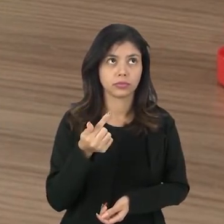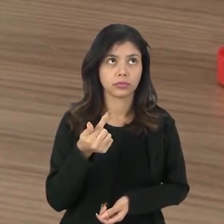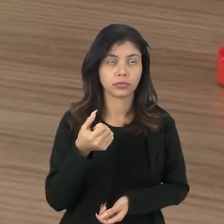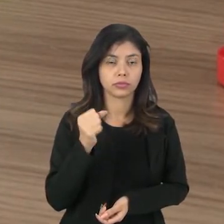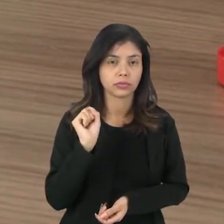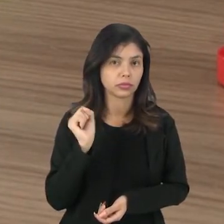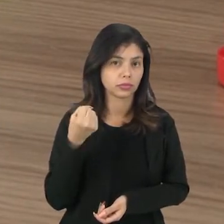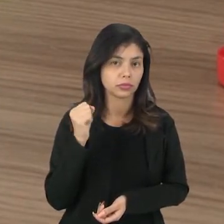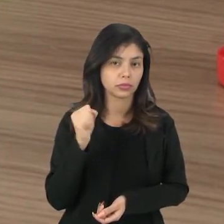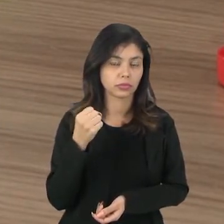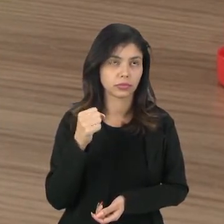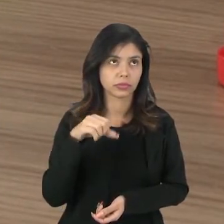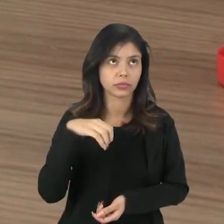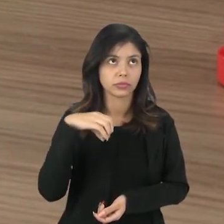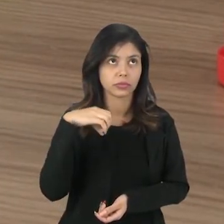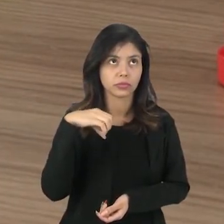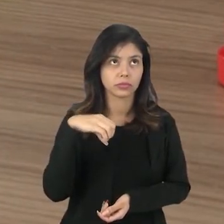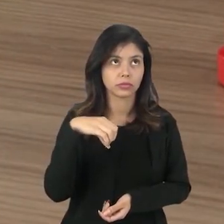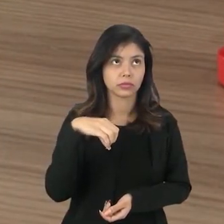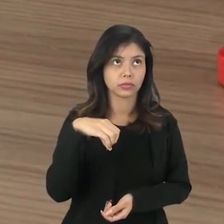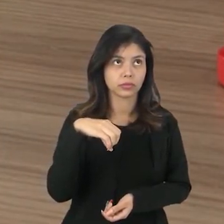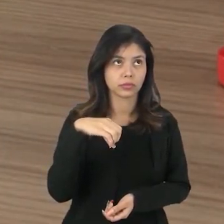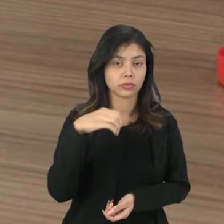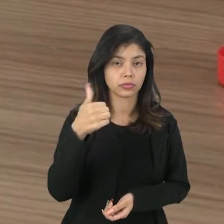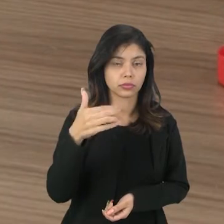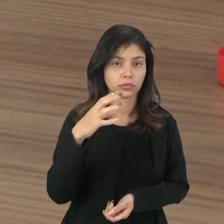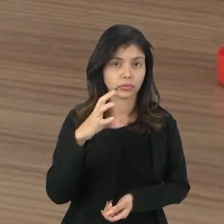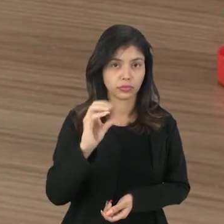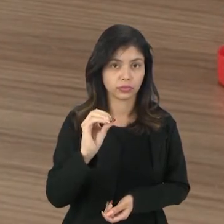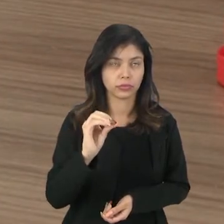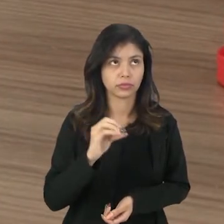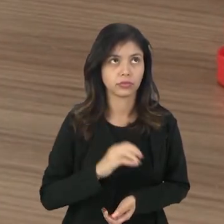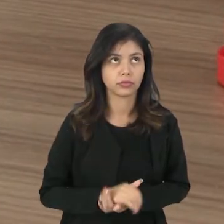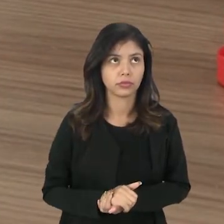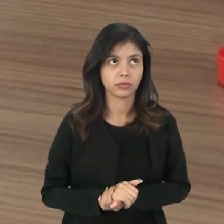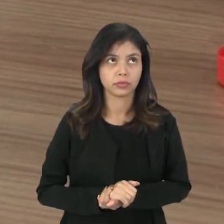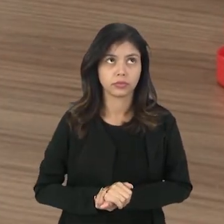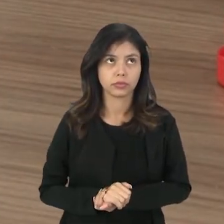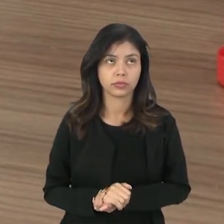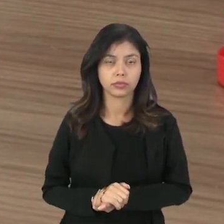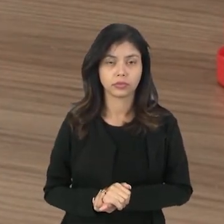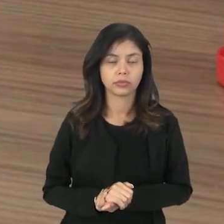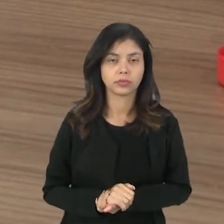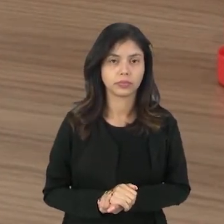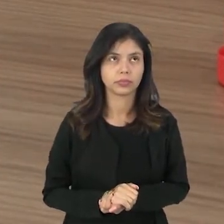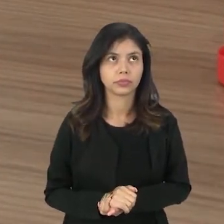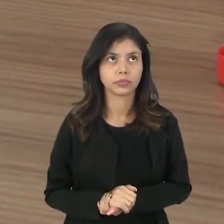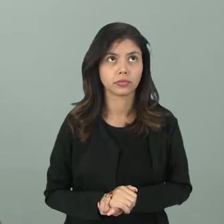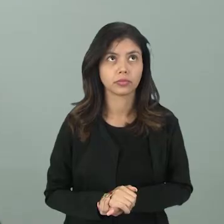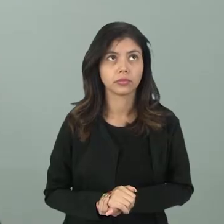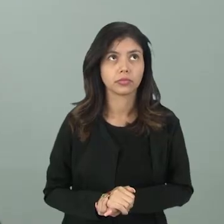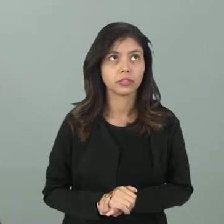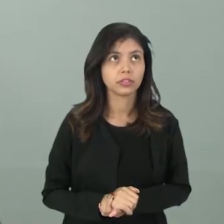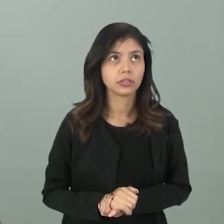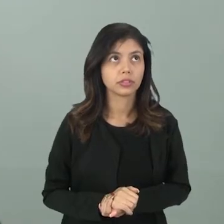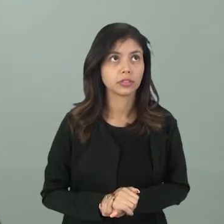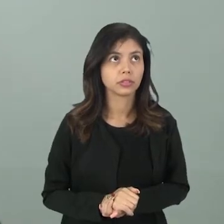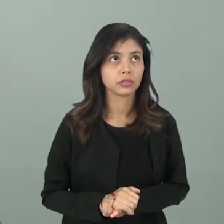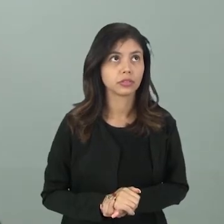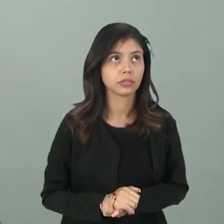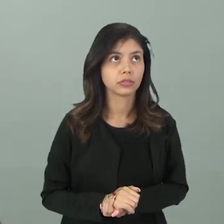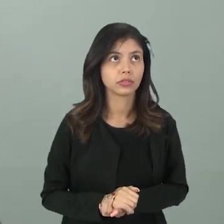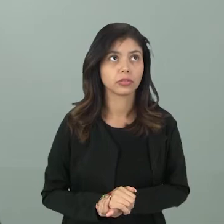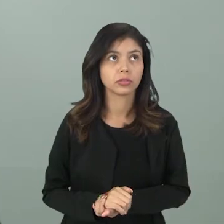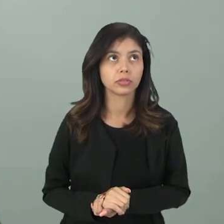6, 7, 8, 9, 10 tampinhas. E a gente